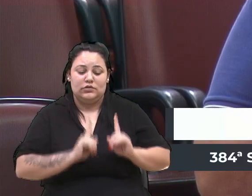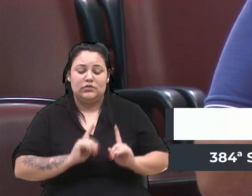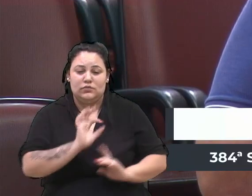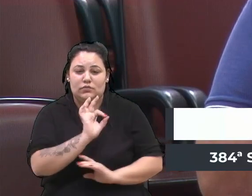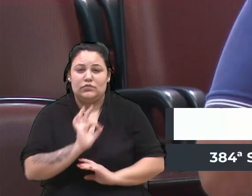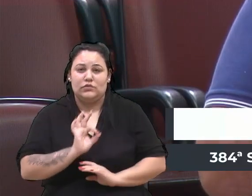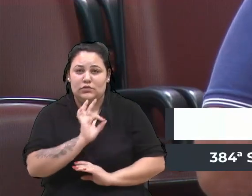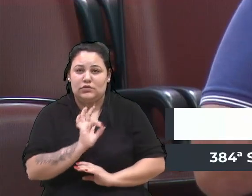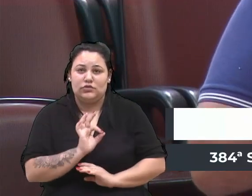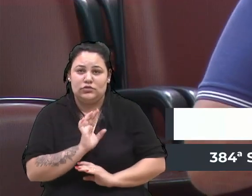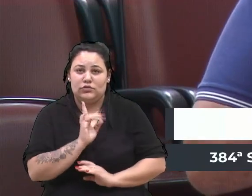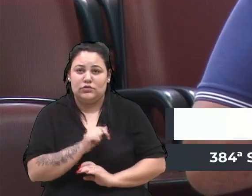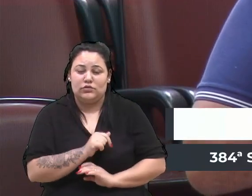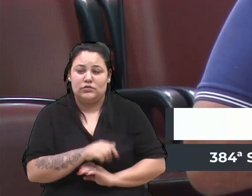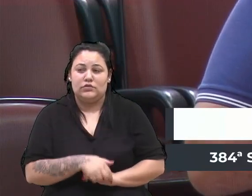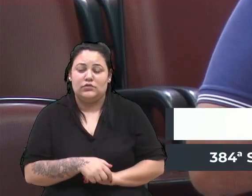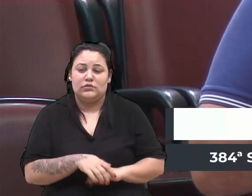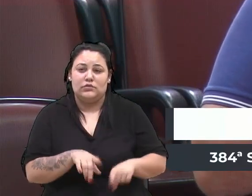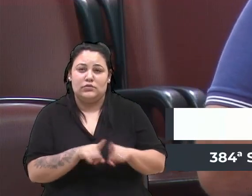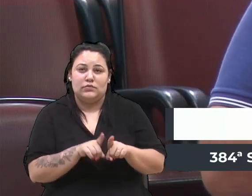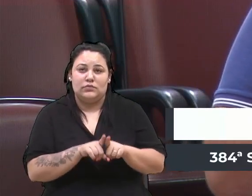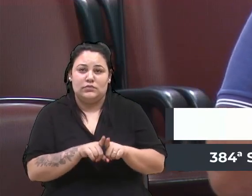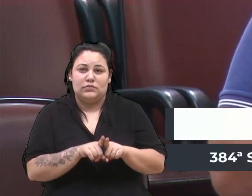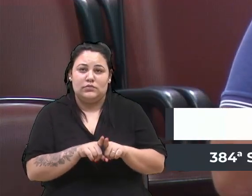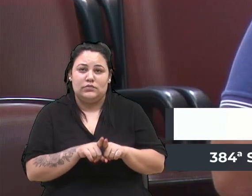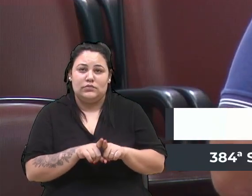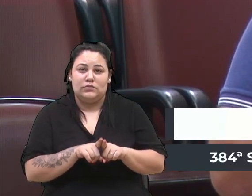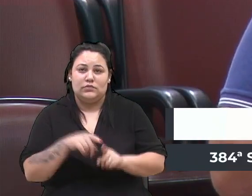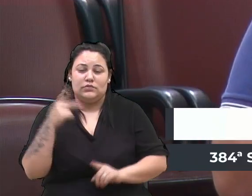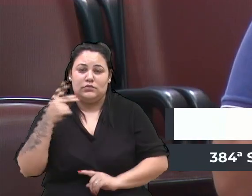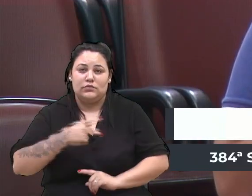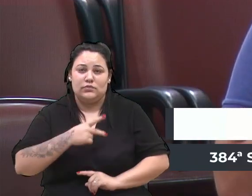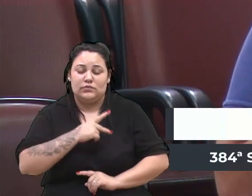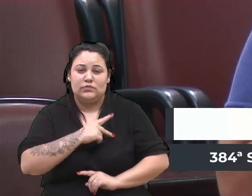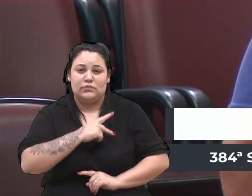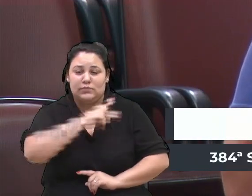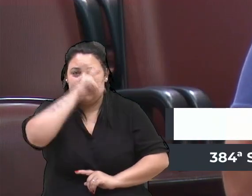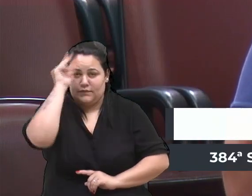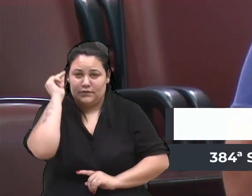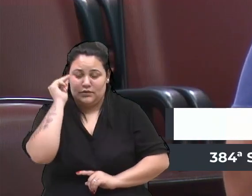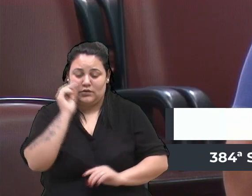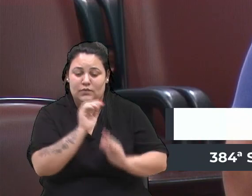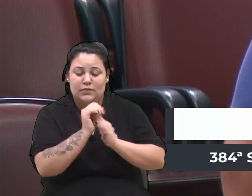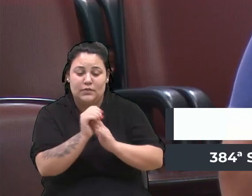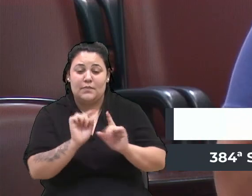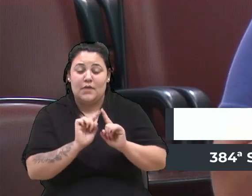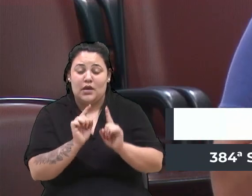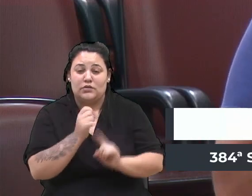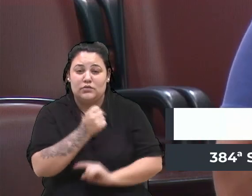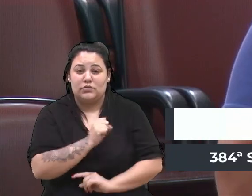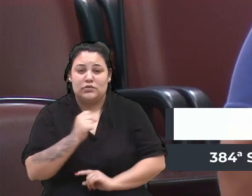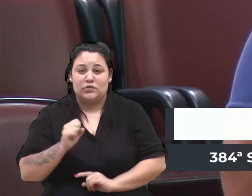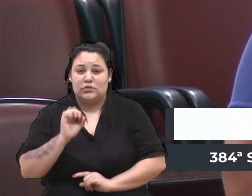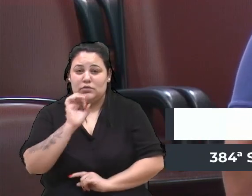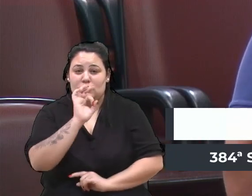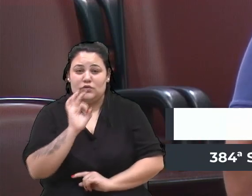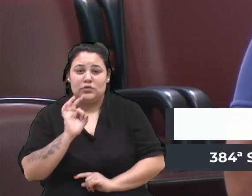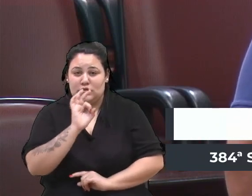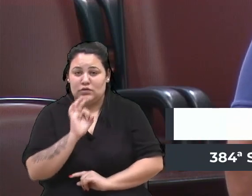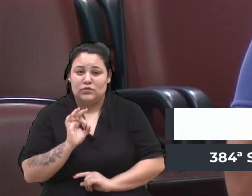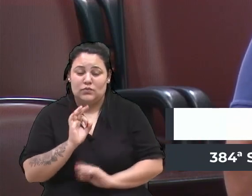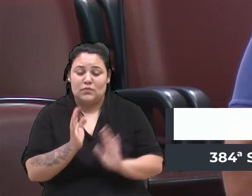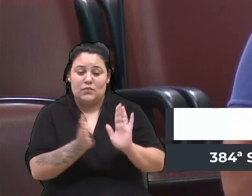comitê que a vice-prefeita coordena. Mas 88% do plano de governo concluído. Que